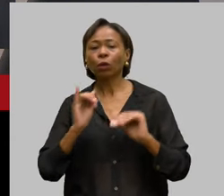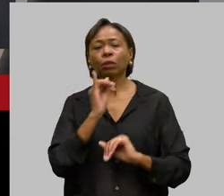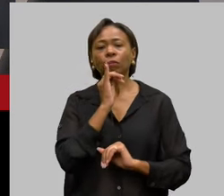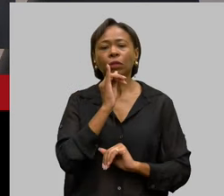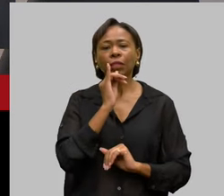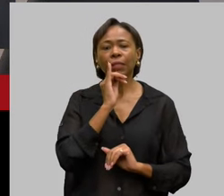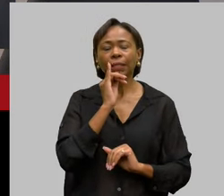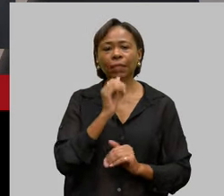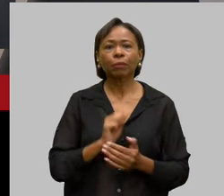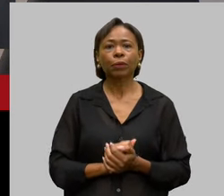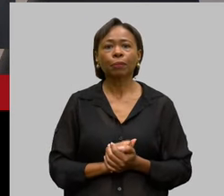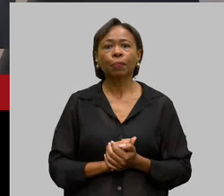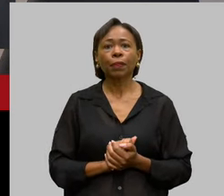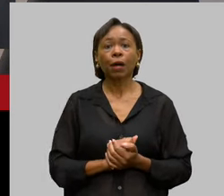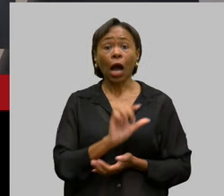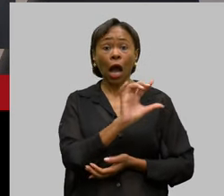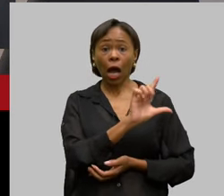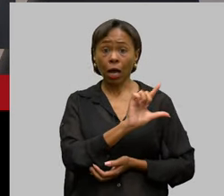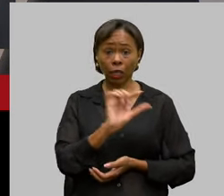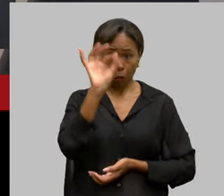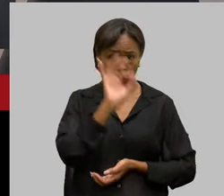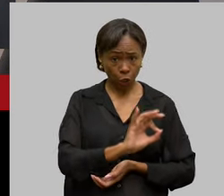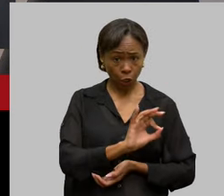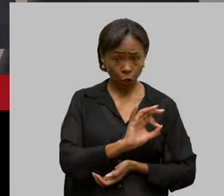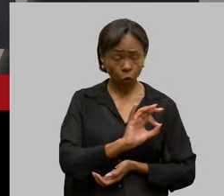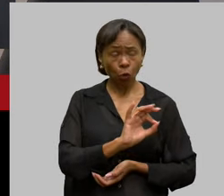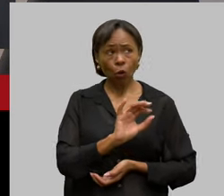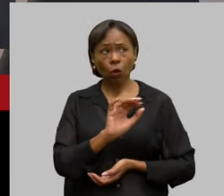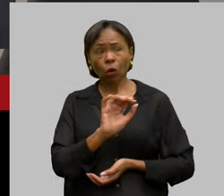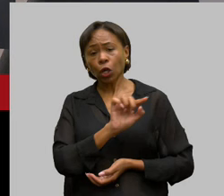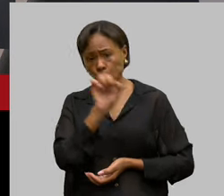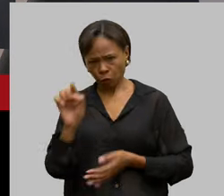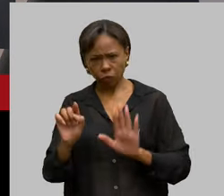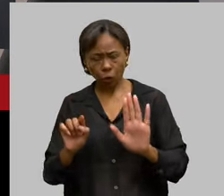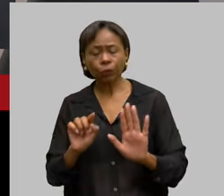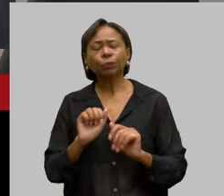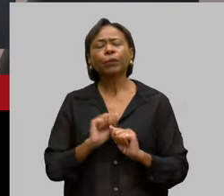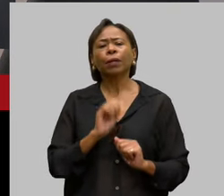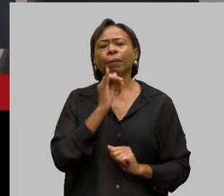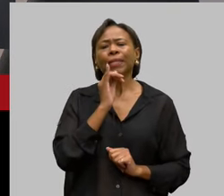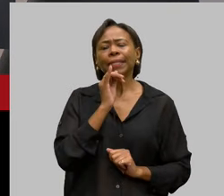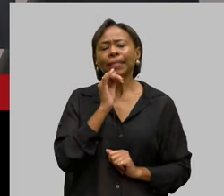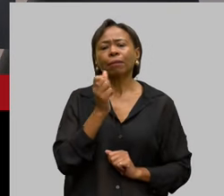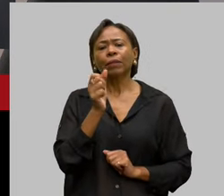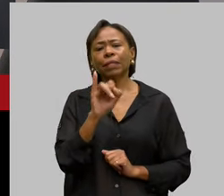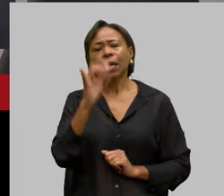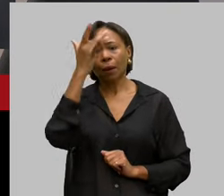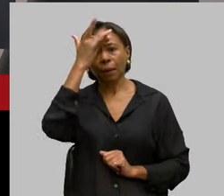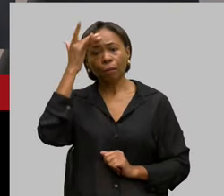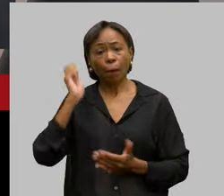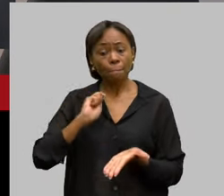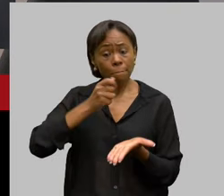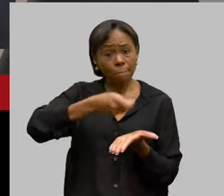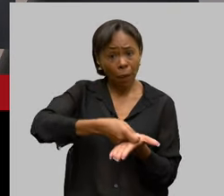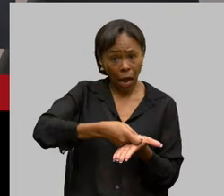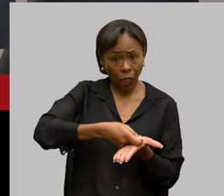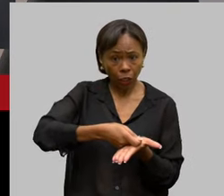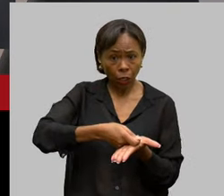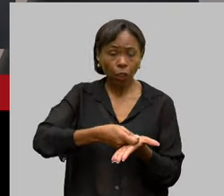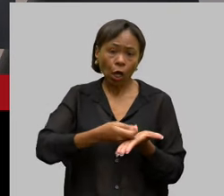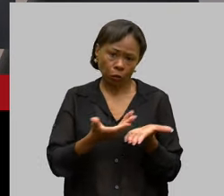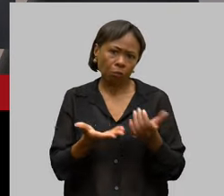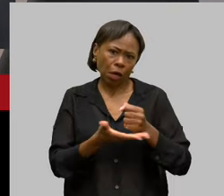paridade quando a pessoa ela eh fazia contribuições em cima de algum valor eh de salário mas o momento da